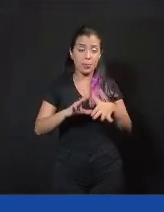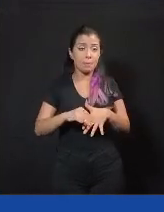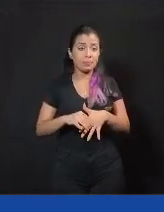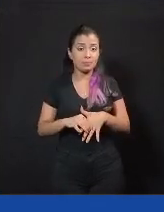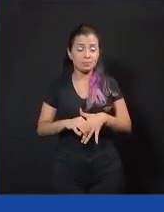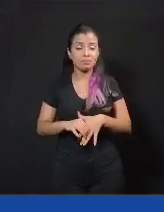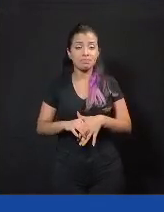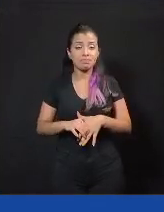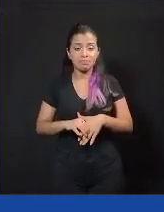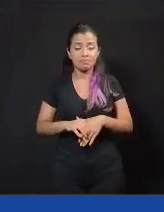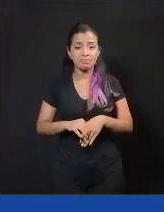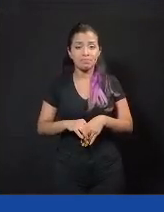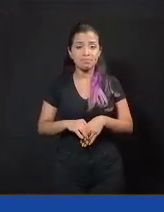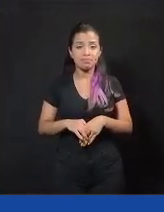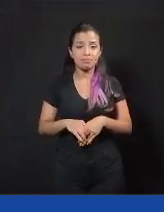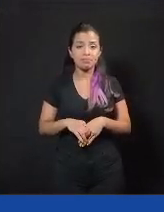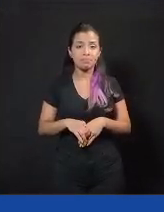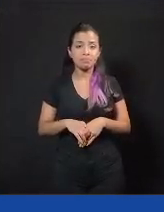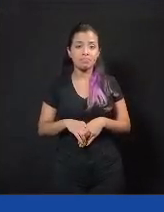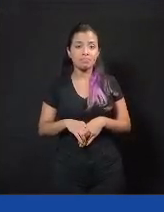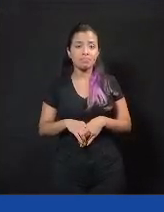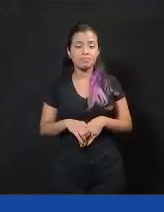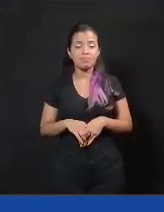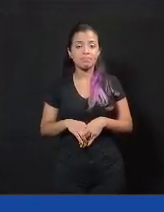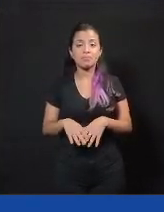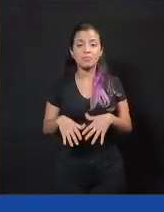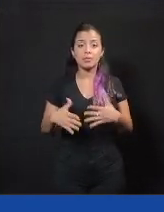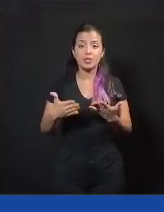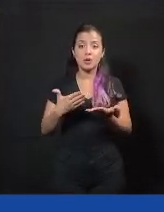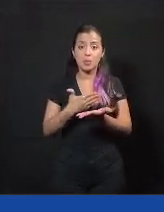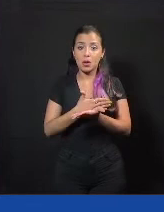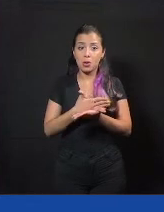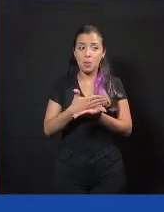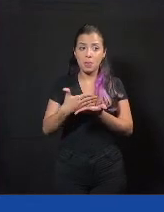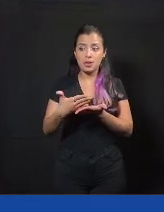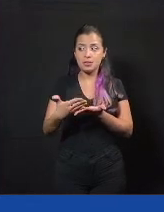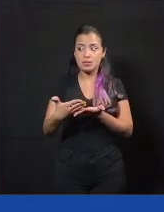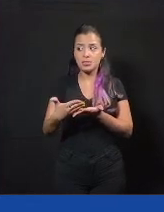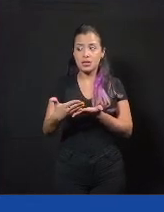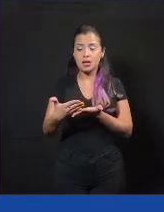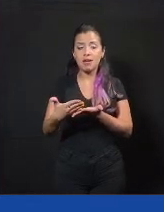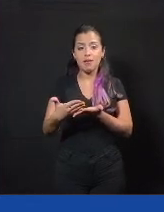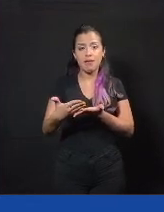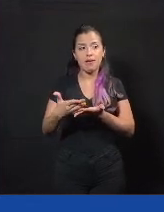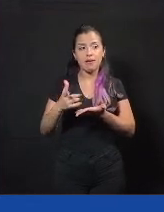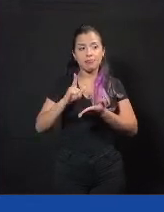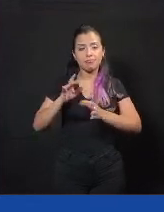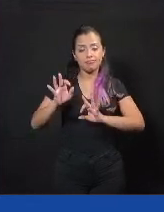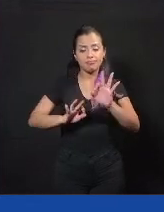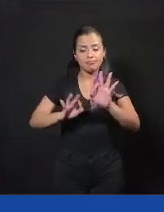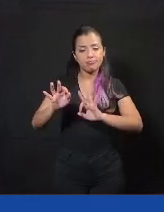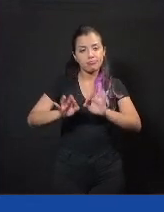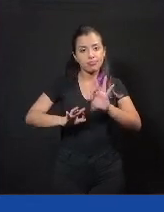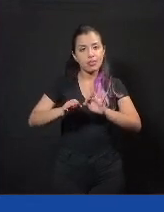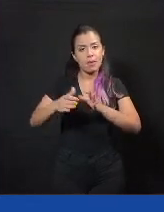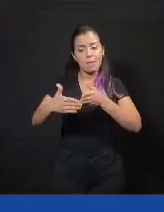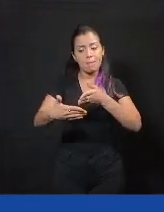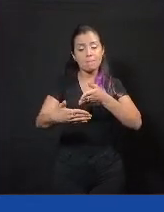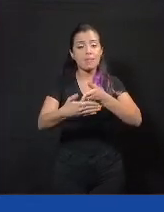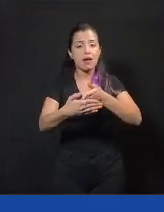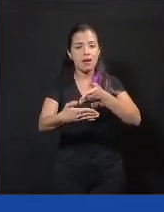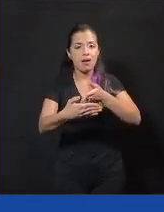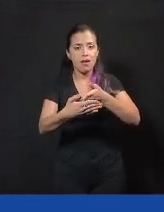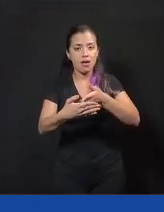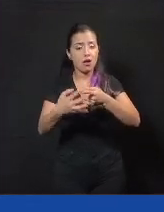Bom, para começar, criando mecanismos, né, criando barreiras que impediram que essa